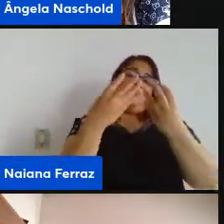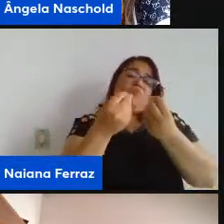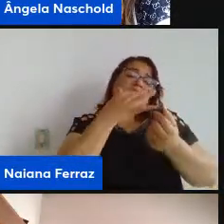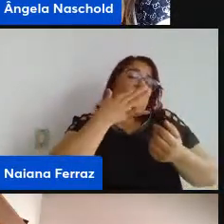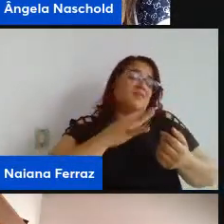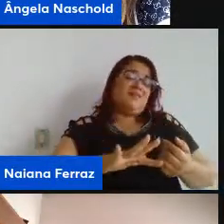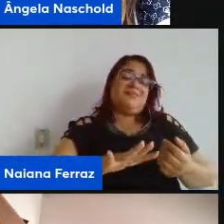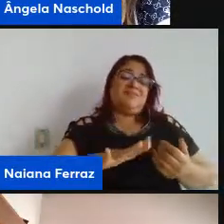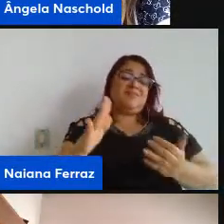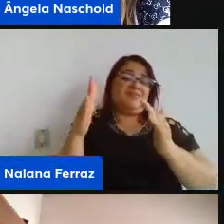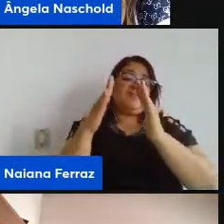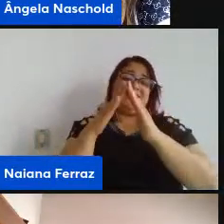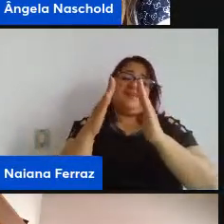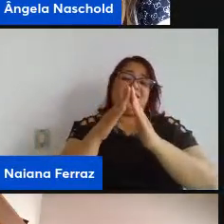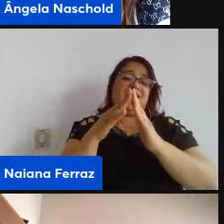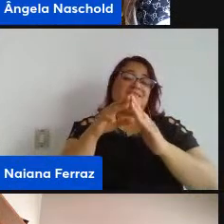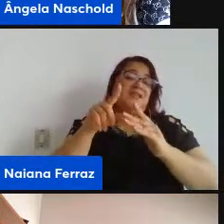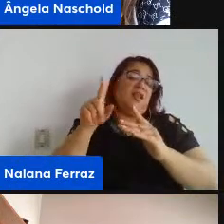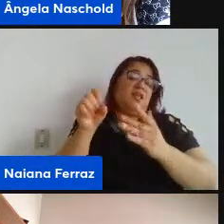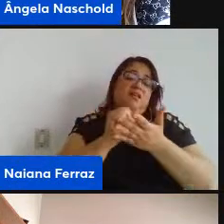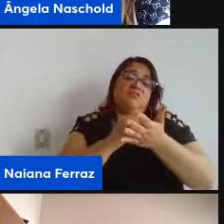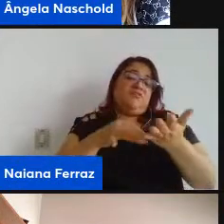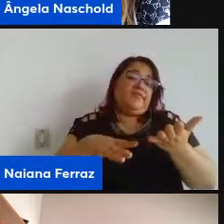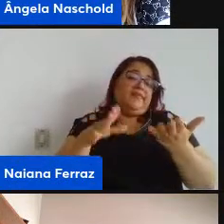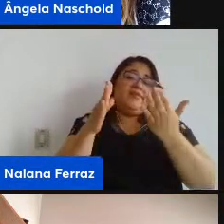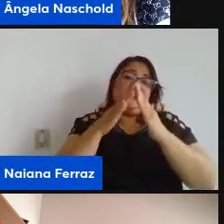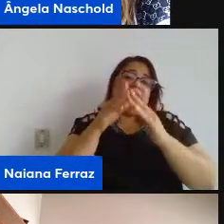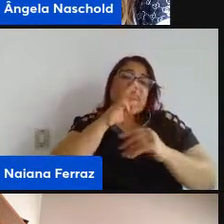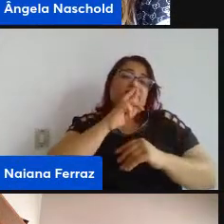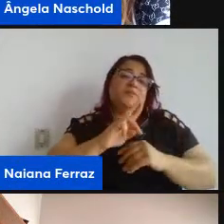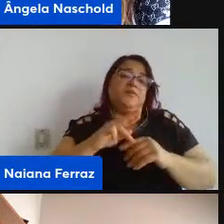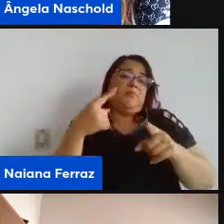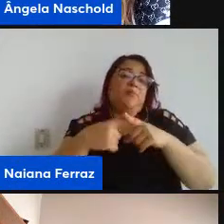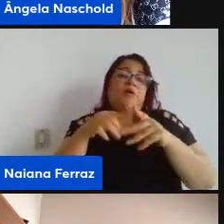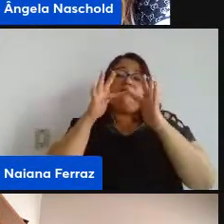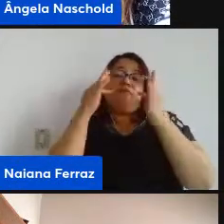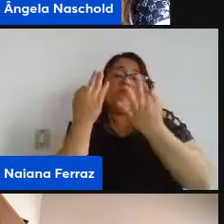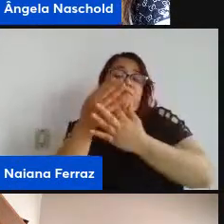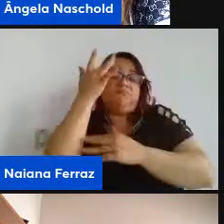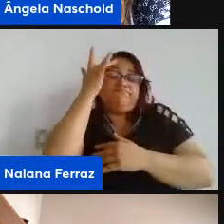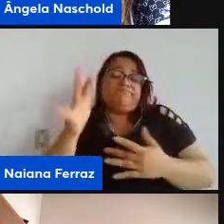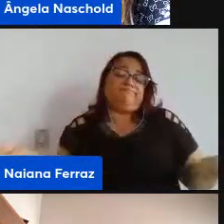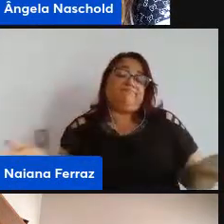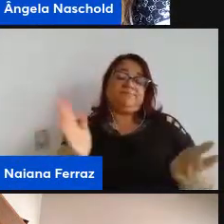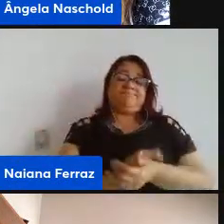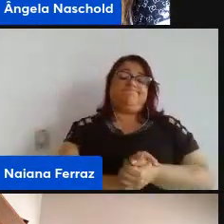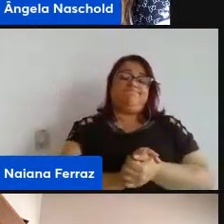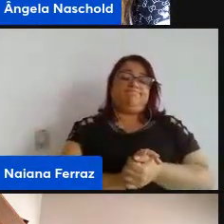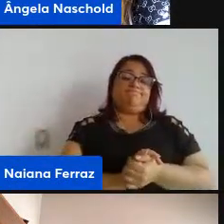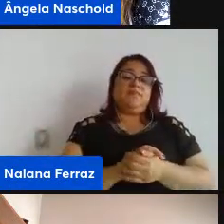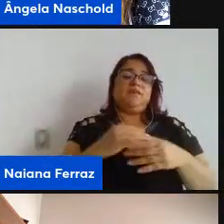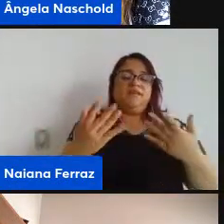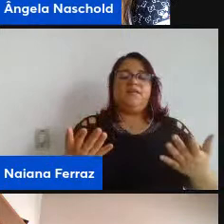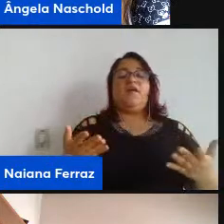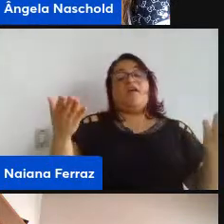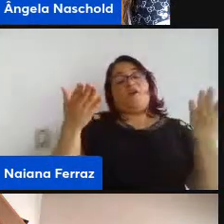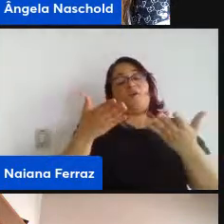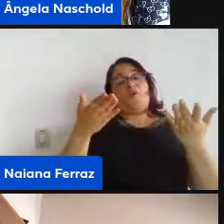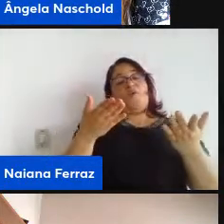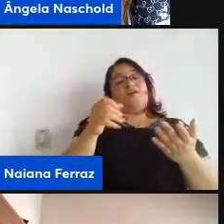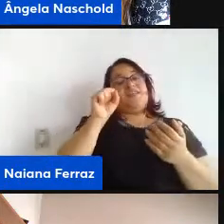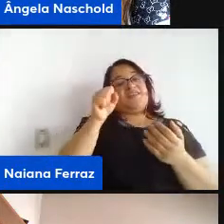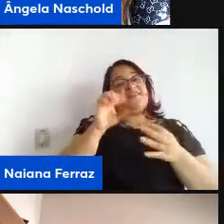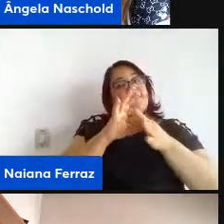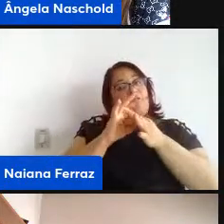condição de lição de casa. E agora, se vocês me permitirem, havia